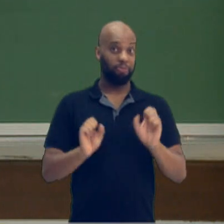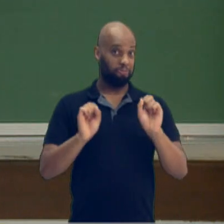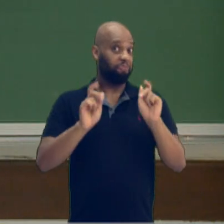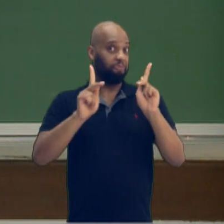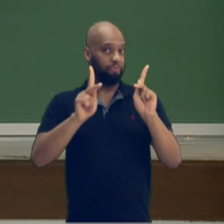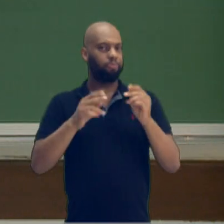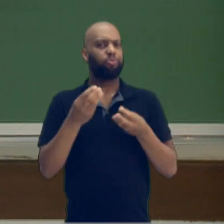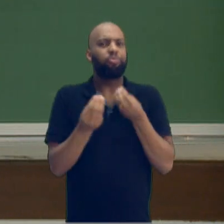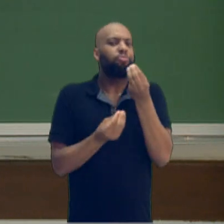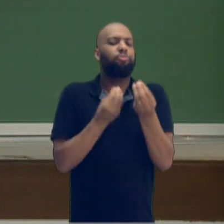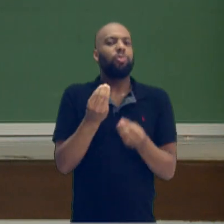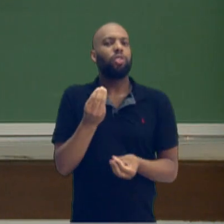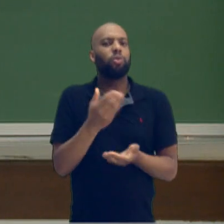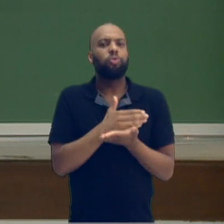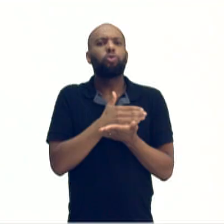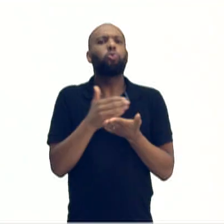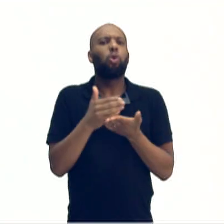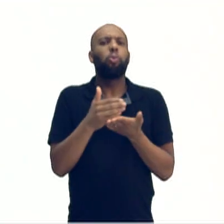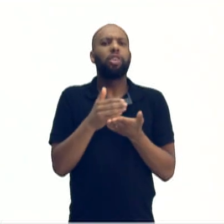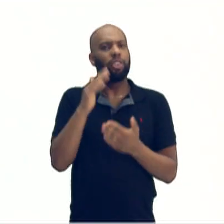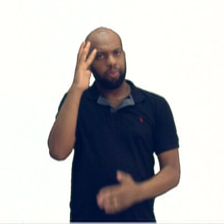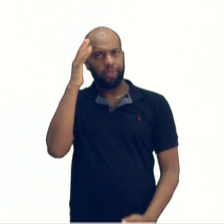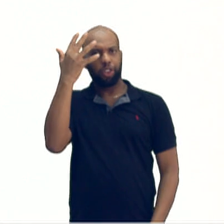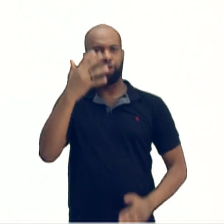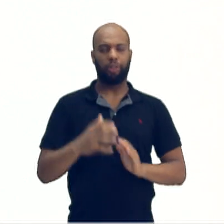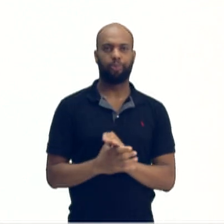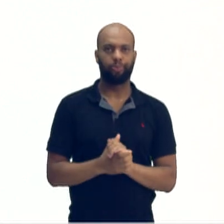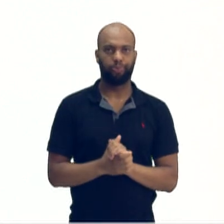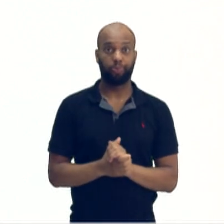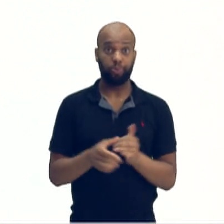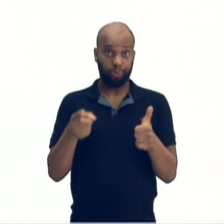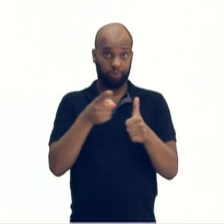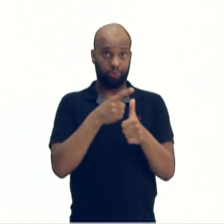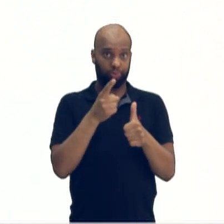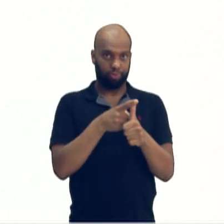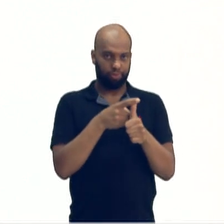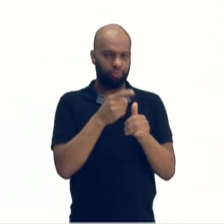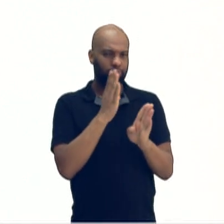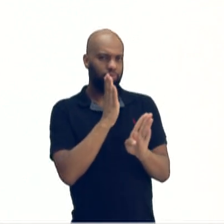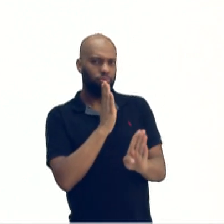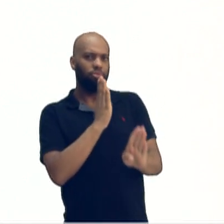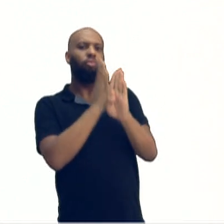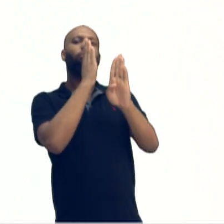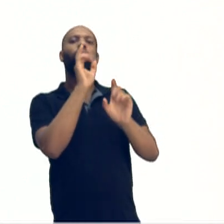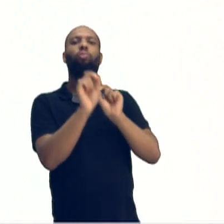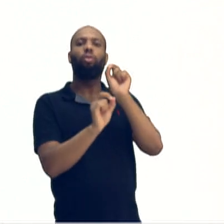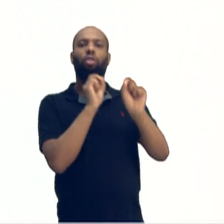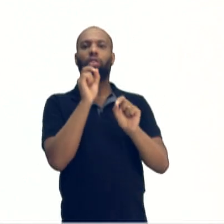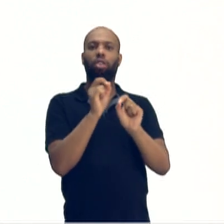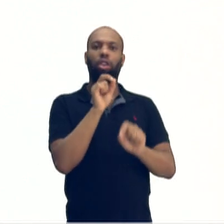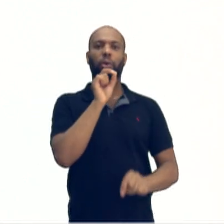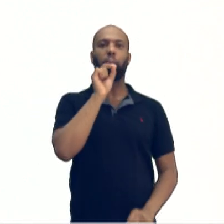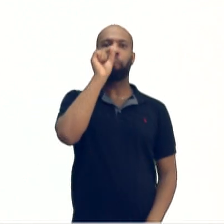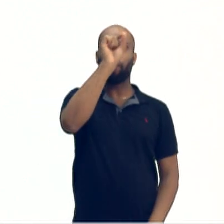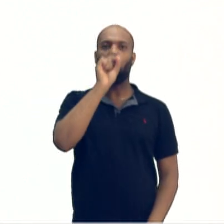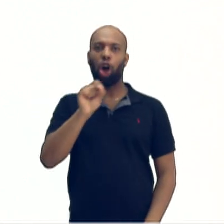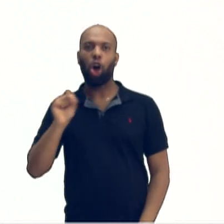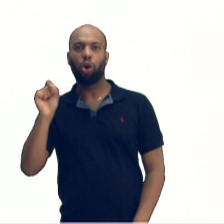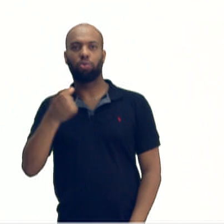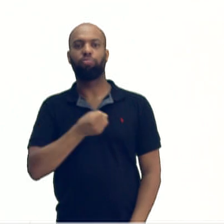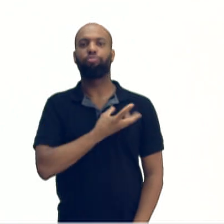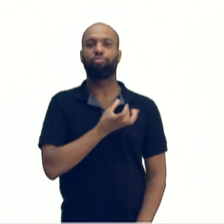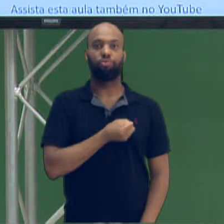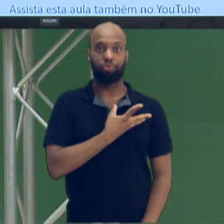Muito bem, então, como que a gente começa a sair dessa questão, tá? Primeira coisa, identificar os valores dos nossos pontos, tá certo? Então, vamos determinar aqui,